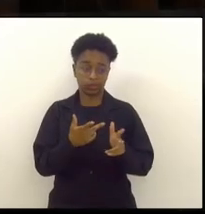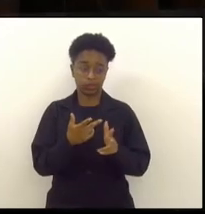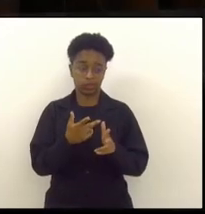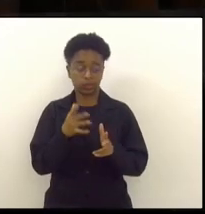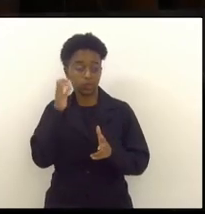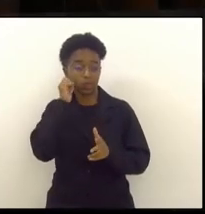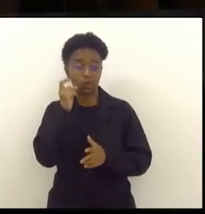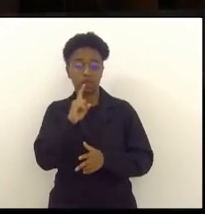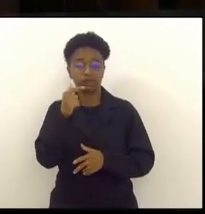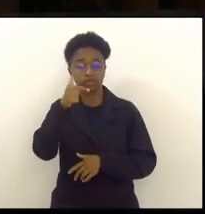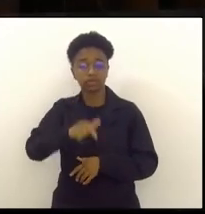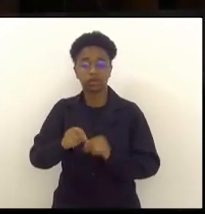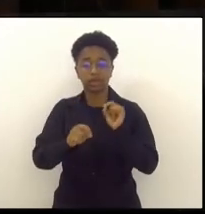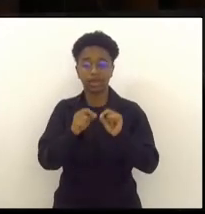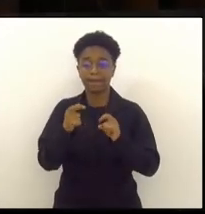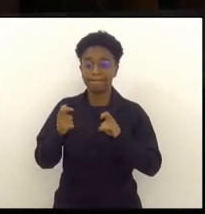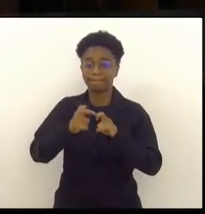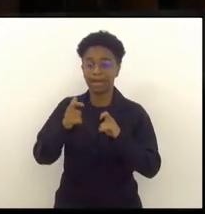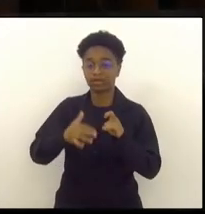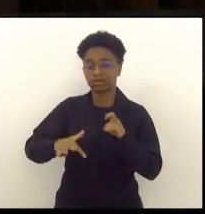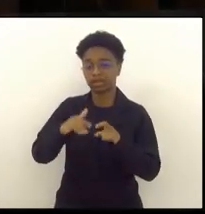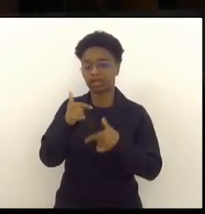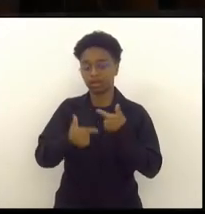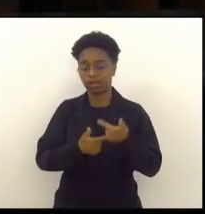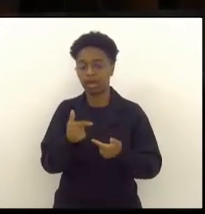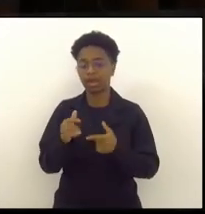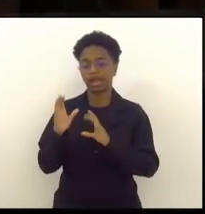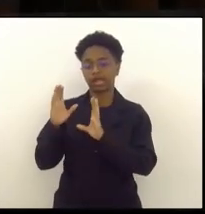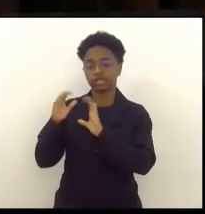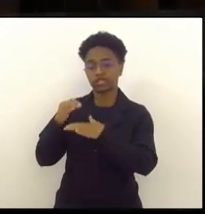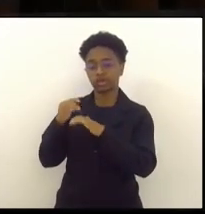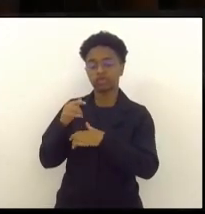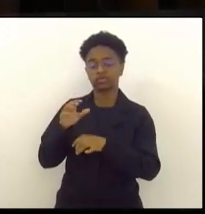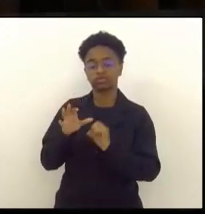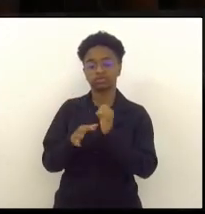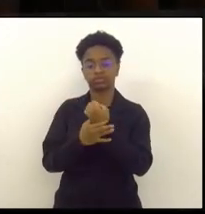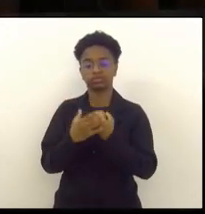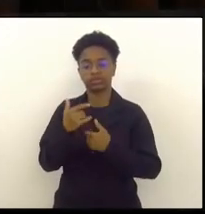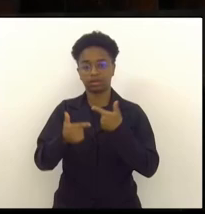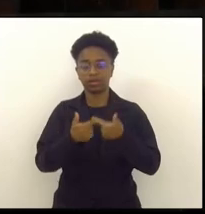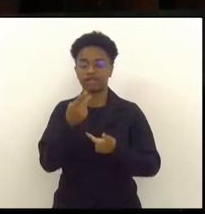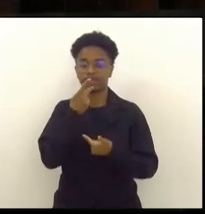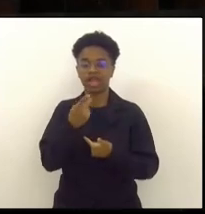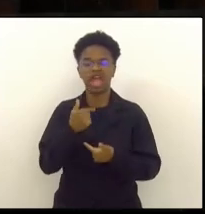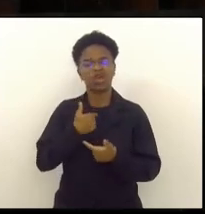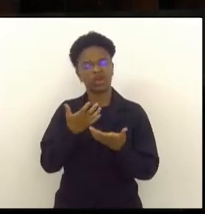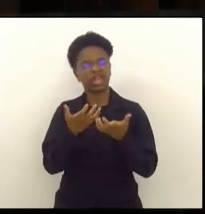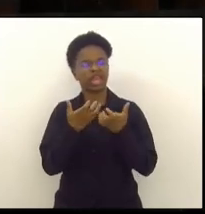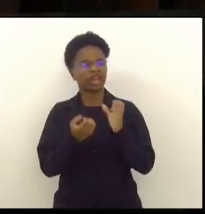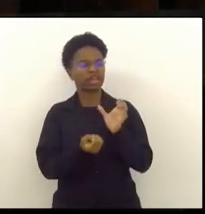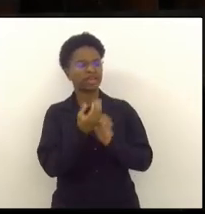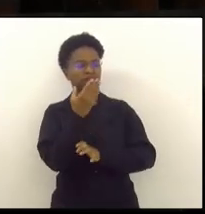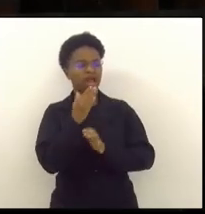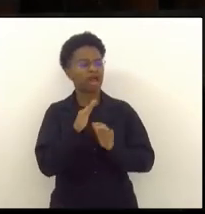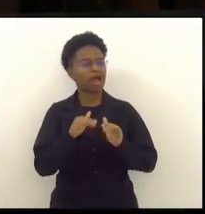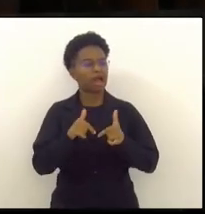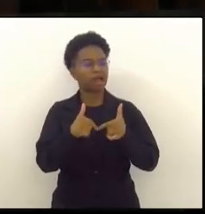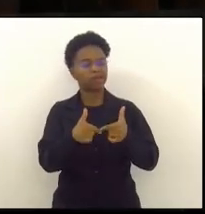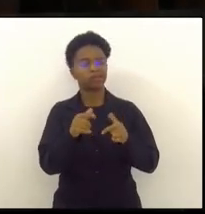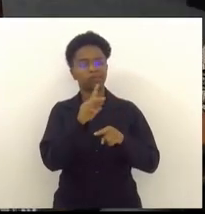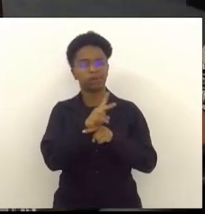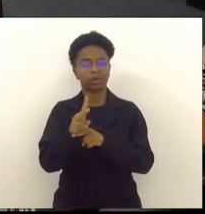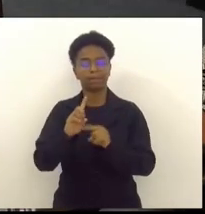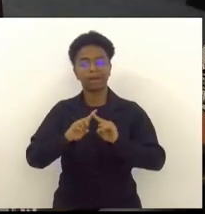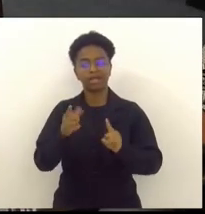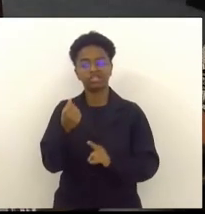trabalho, médicos do trabalho, engenheiros de segurança do trabalho, dizendo, não, eu até queria implementar essa medida de proteção coletiva, mas não tinha